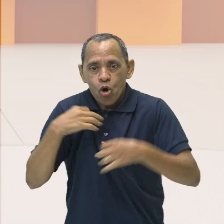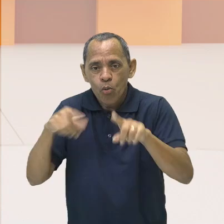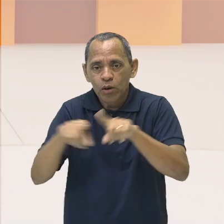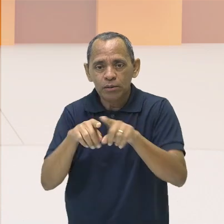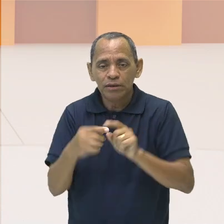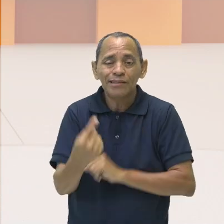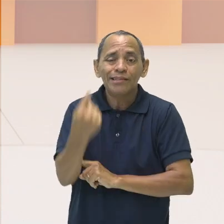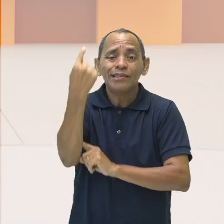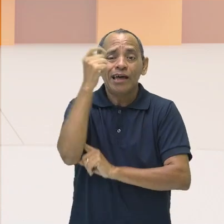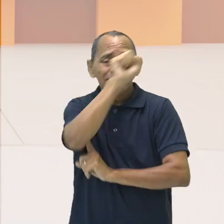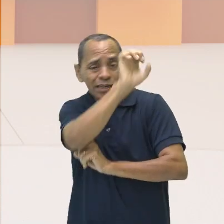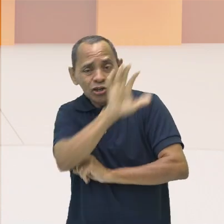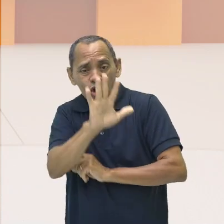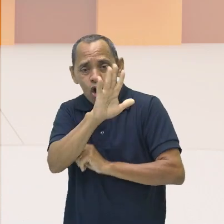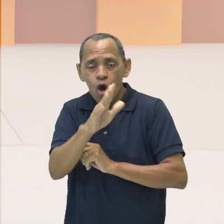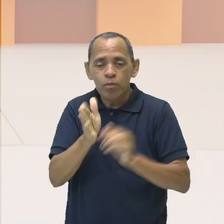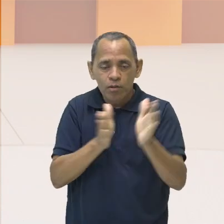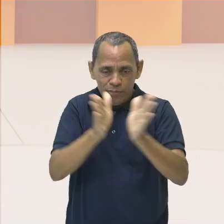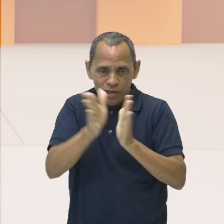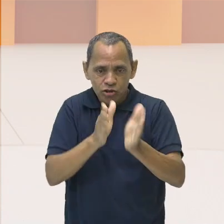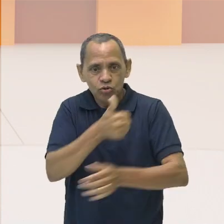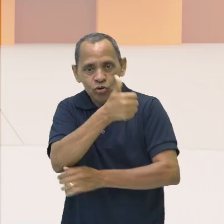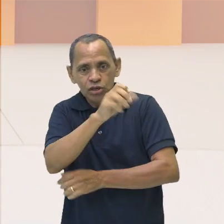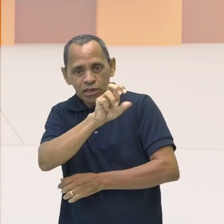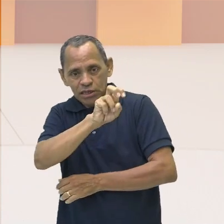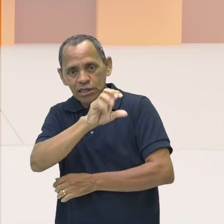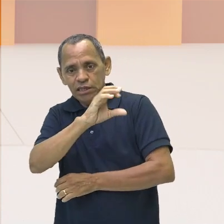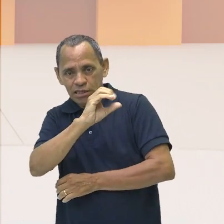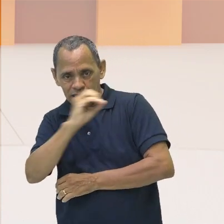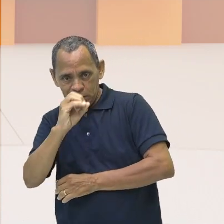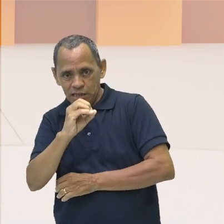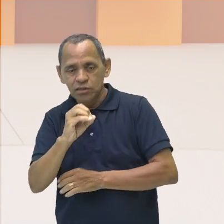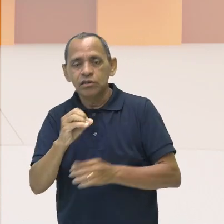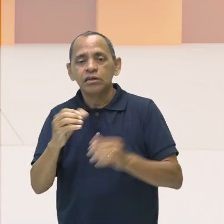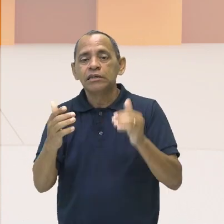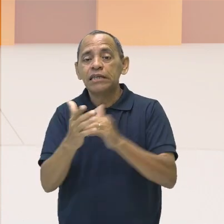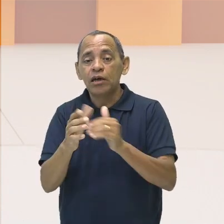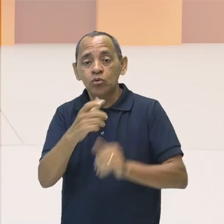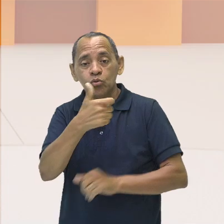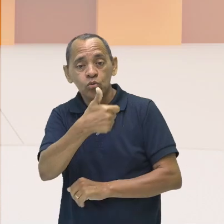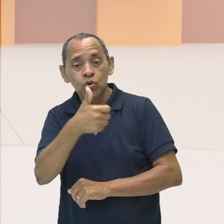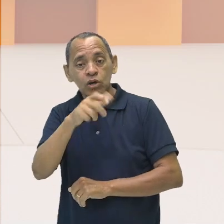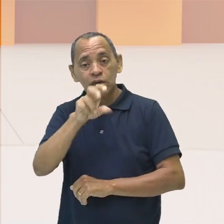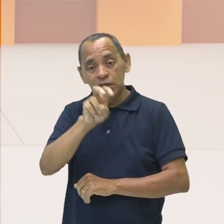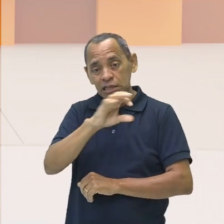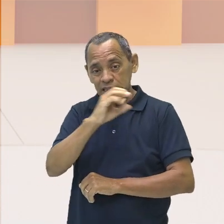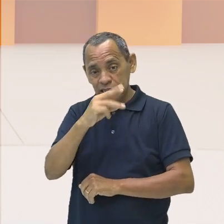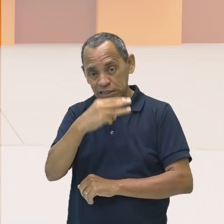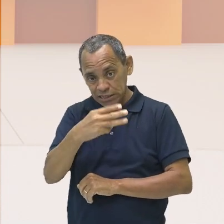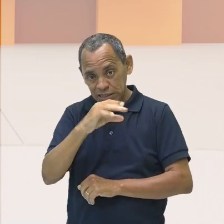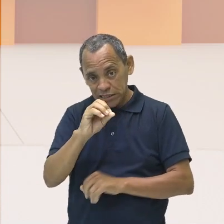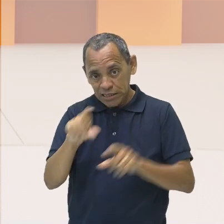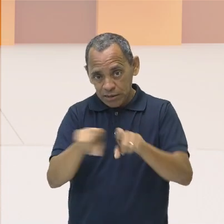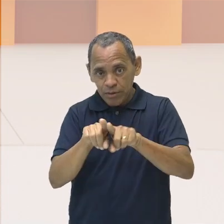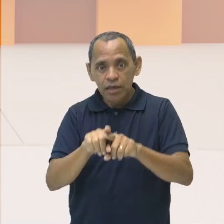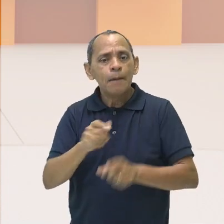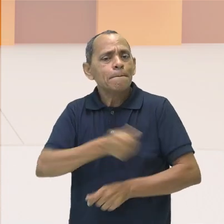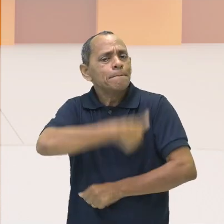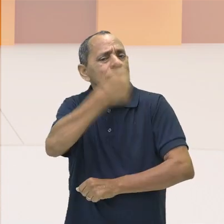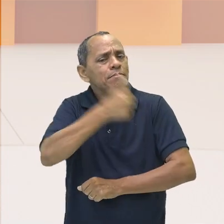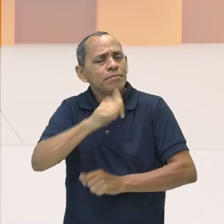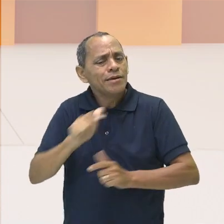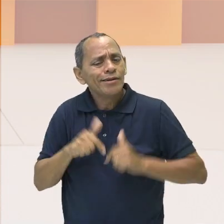inicialmente no Brasil, entre 1500 e 1530. Então, foi a primeira atividade econômica